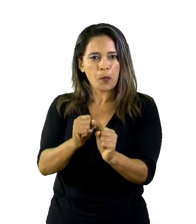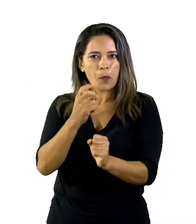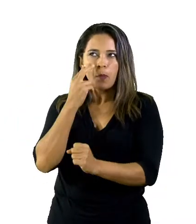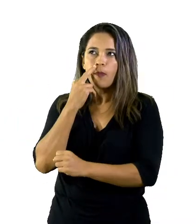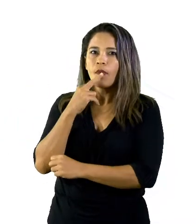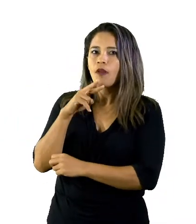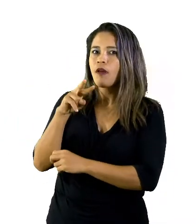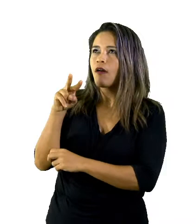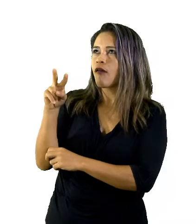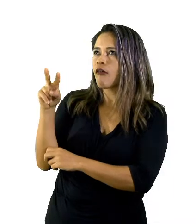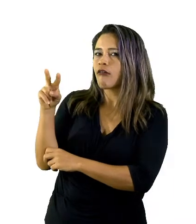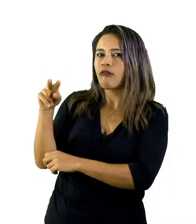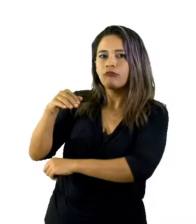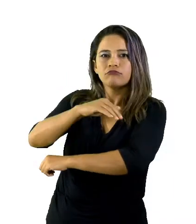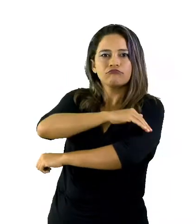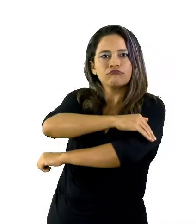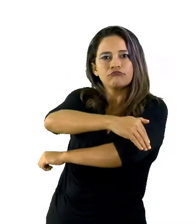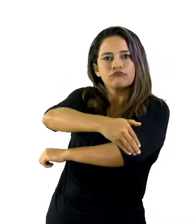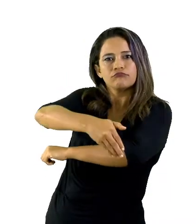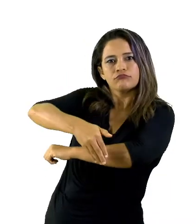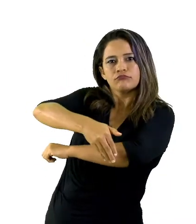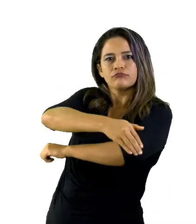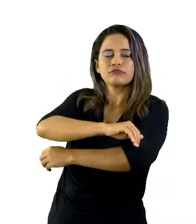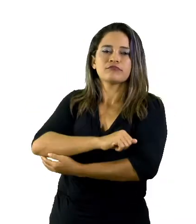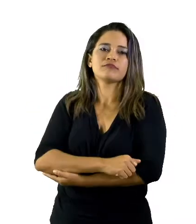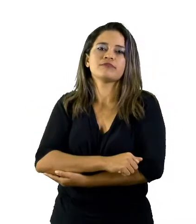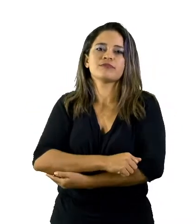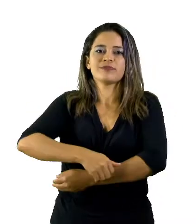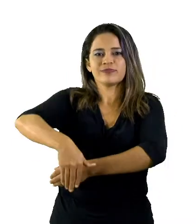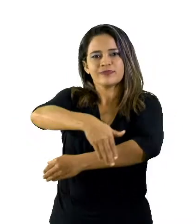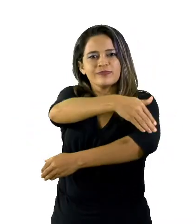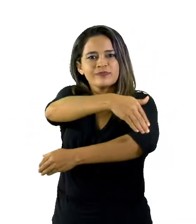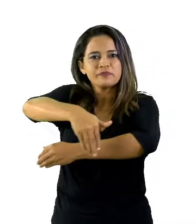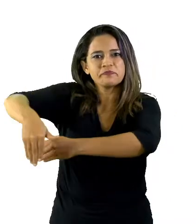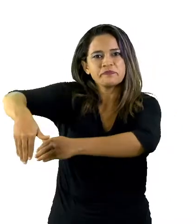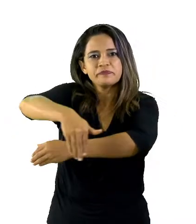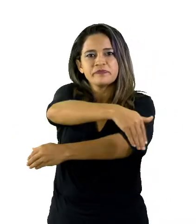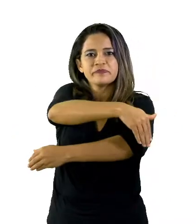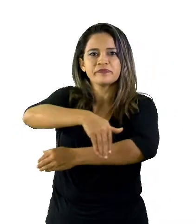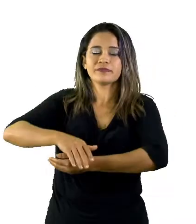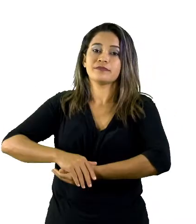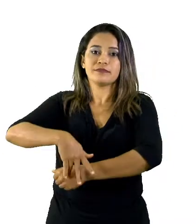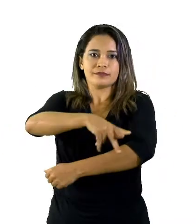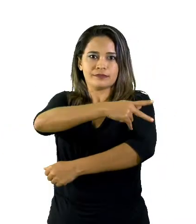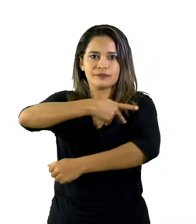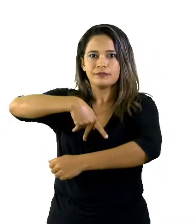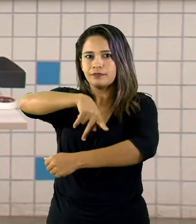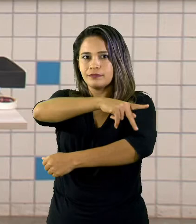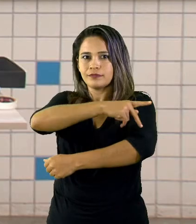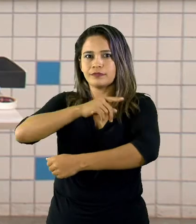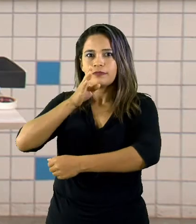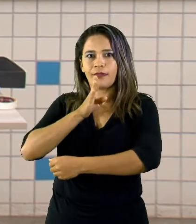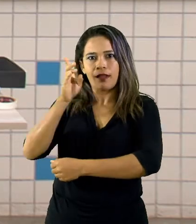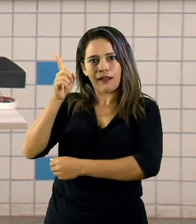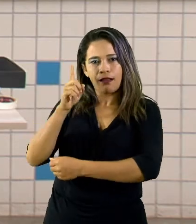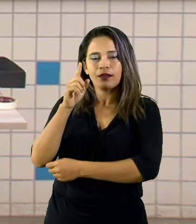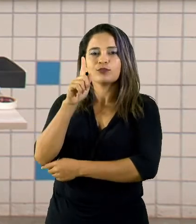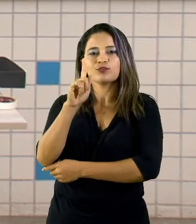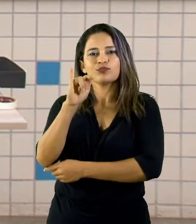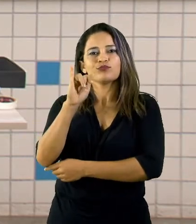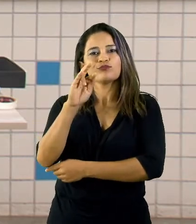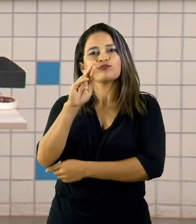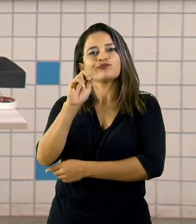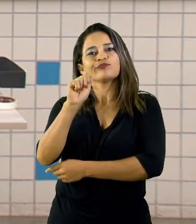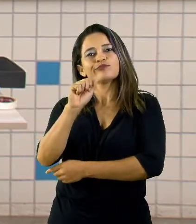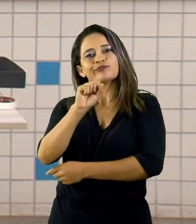vistas nos canteiros, das avenidas e na Praça dos Girassóis. O nome pode